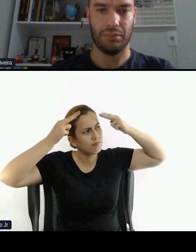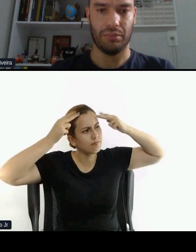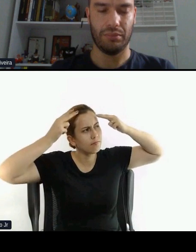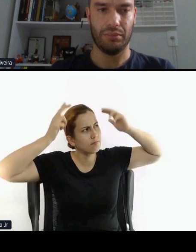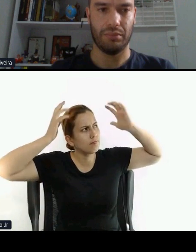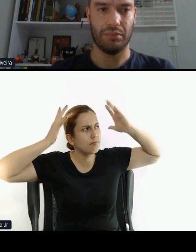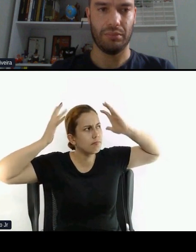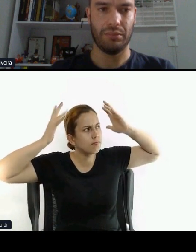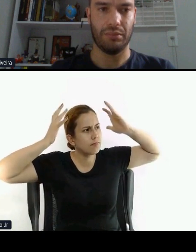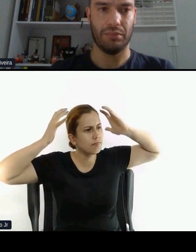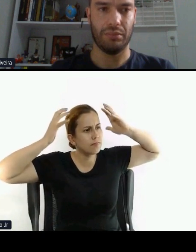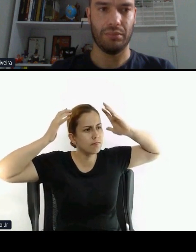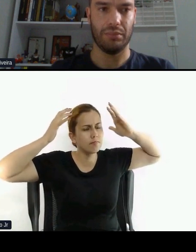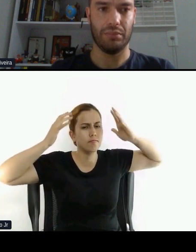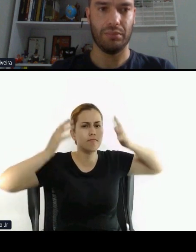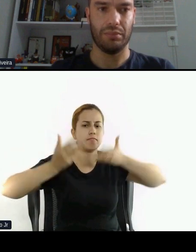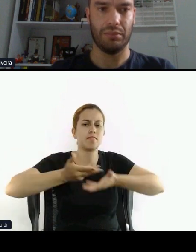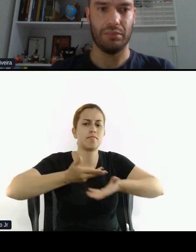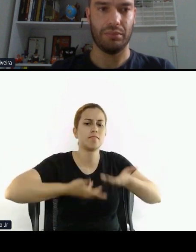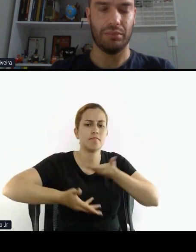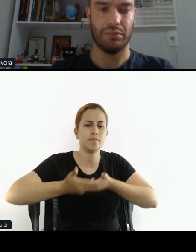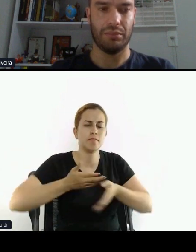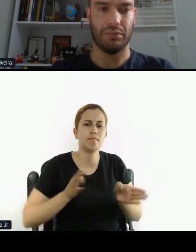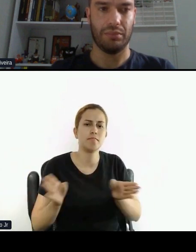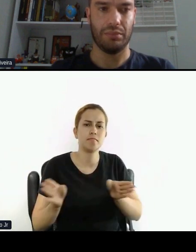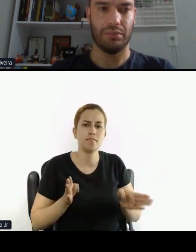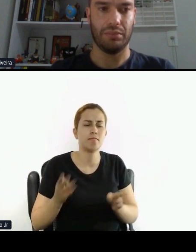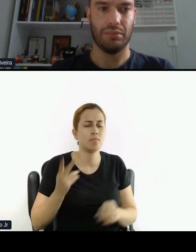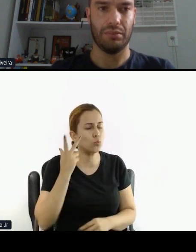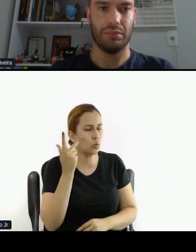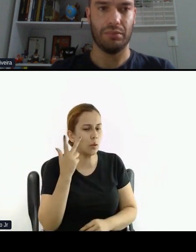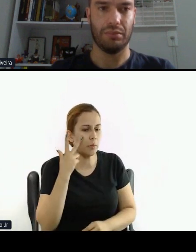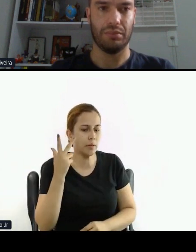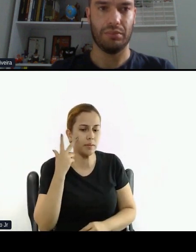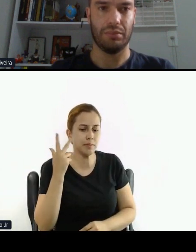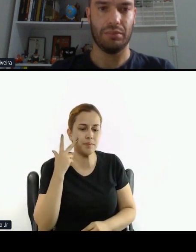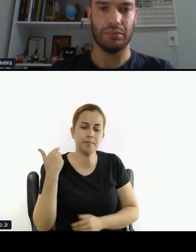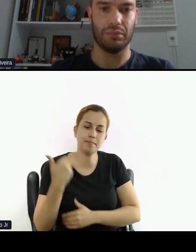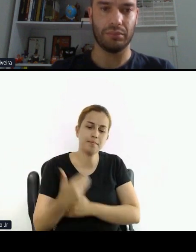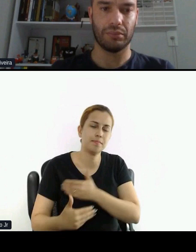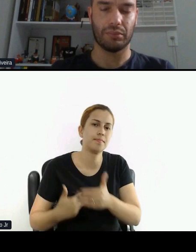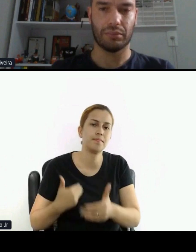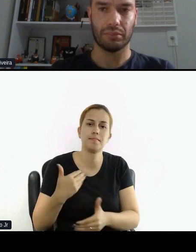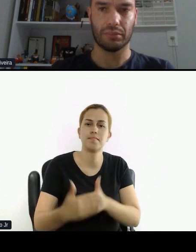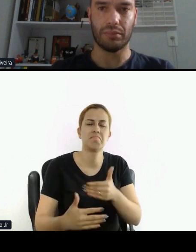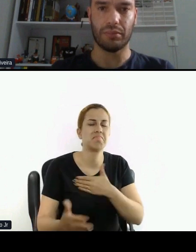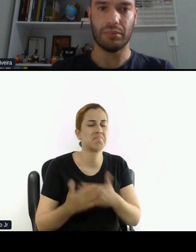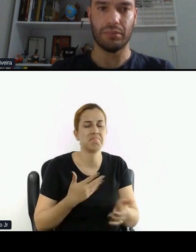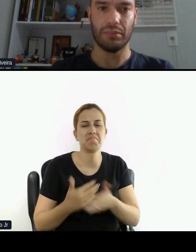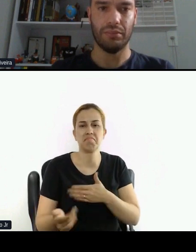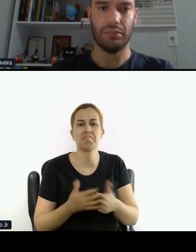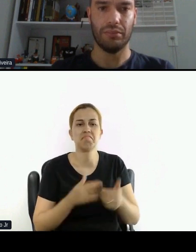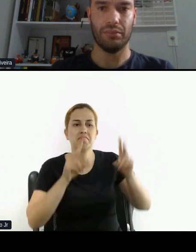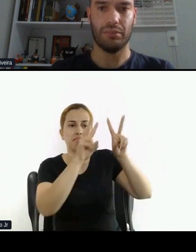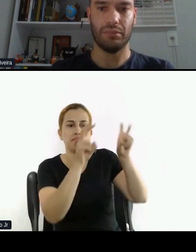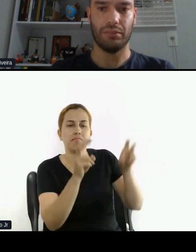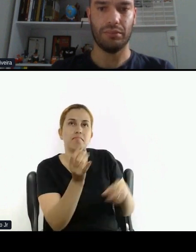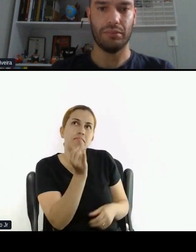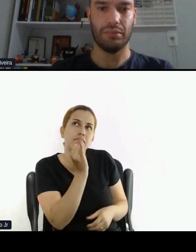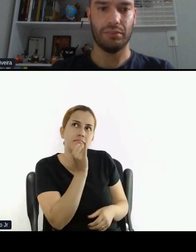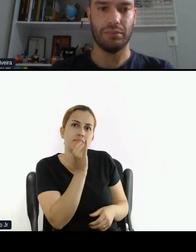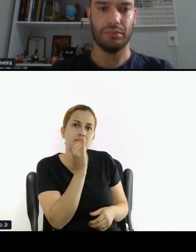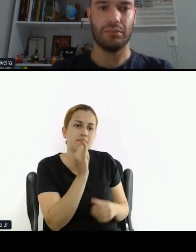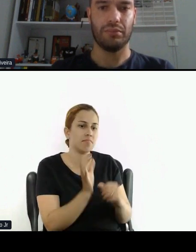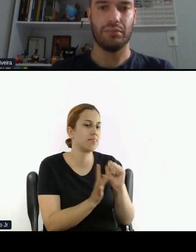essa acessibilidade um assunto natural, normal, que flui como qualquer outro assunto, como, por exemplo, a questão de segurança,